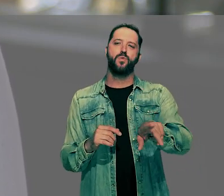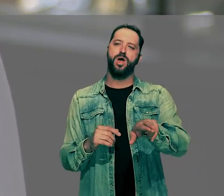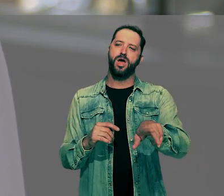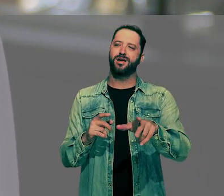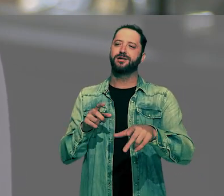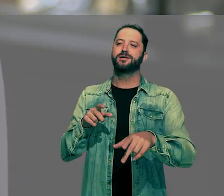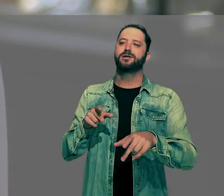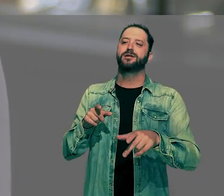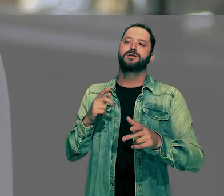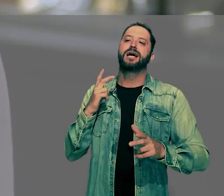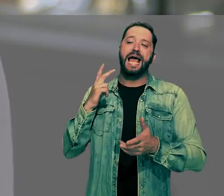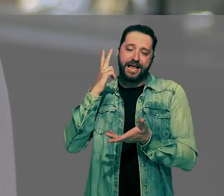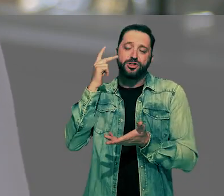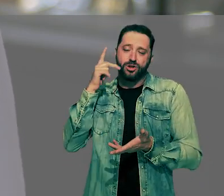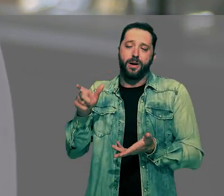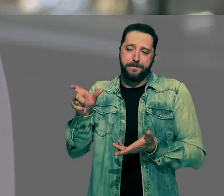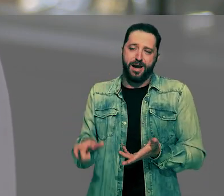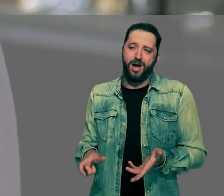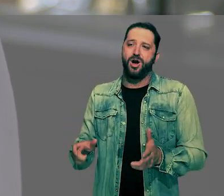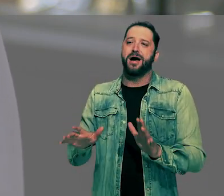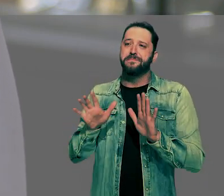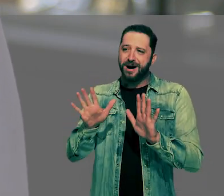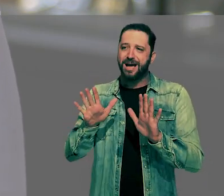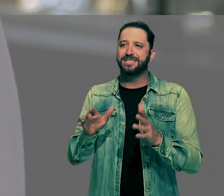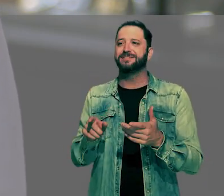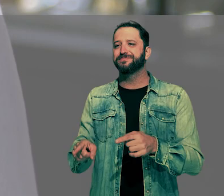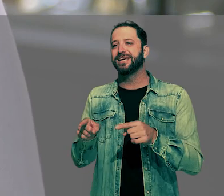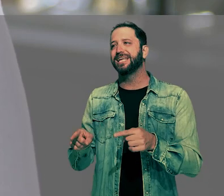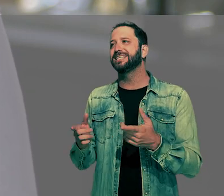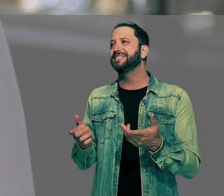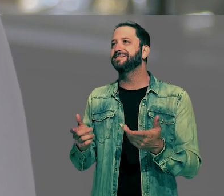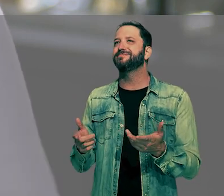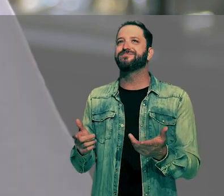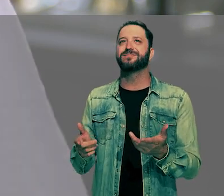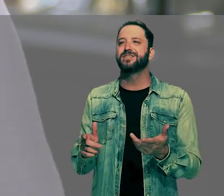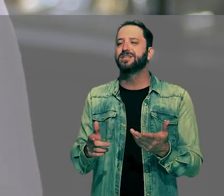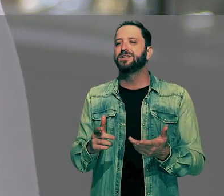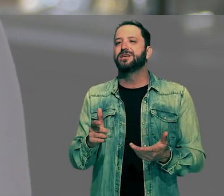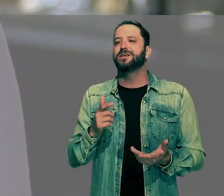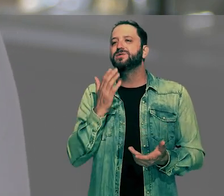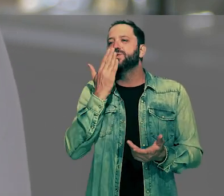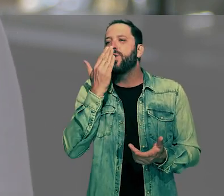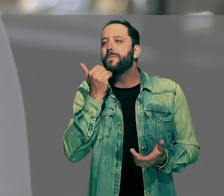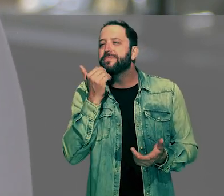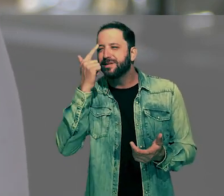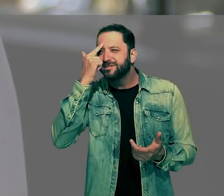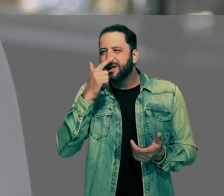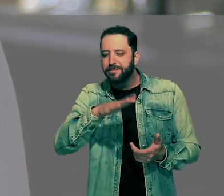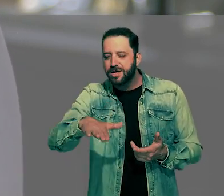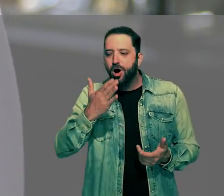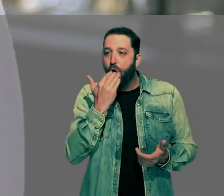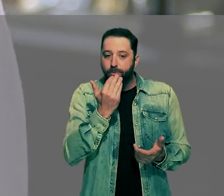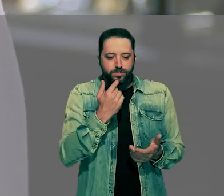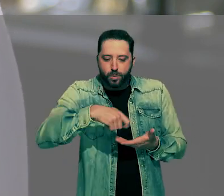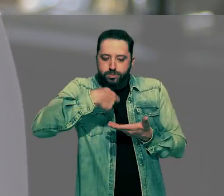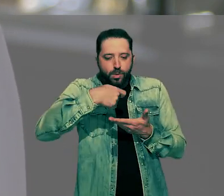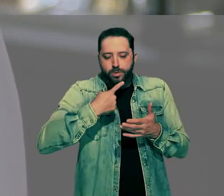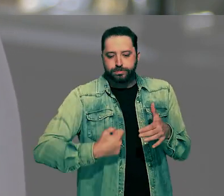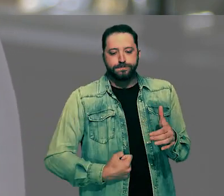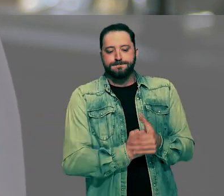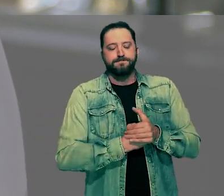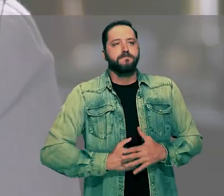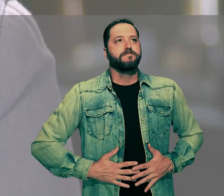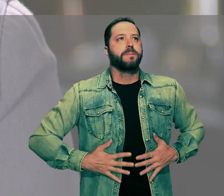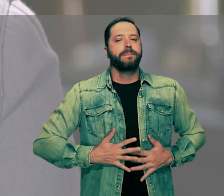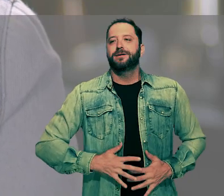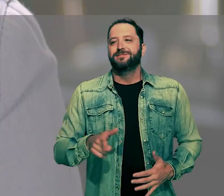Então, não é que ele não seja normal, ele é normal, mas nunca se alimentou de comer, que você vê que a pessoa está satisfeita por